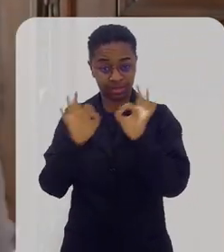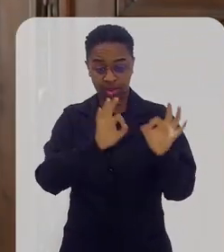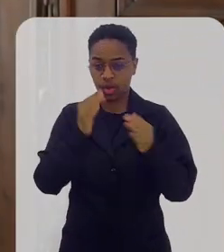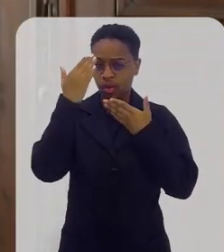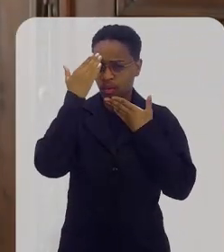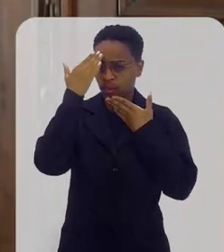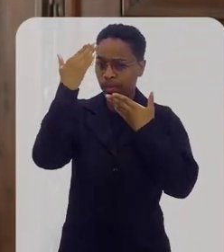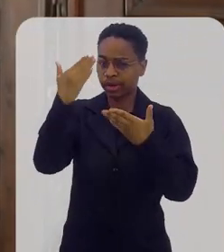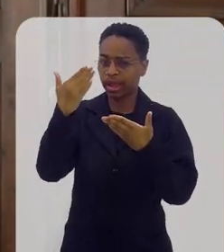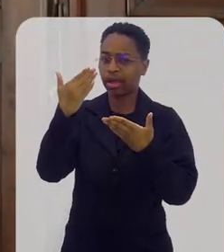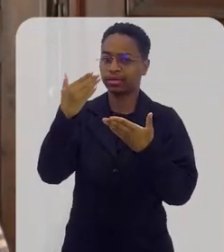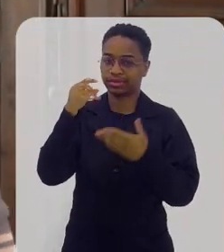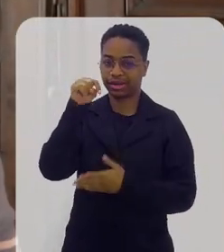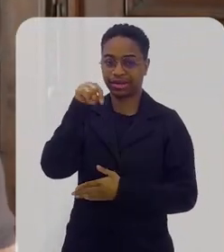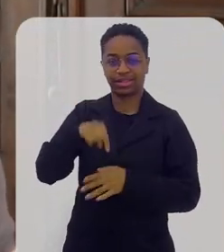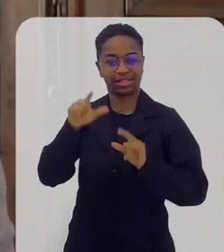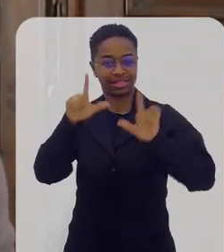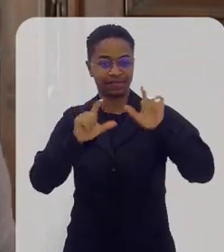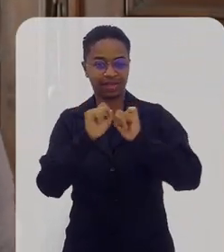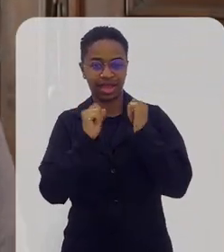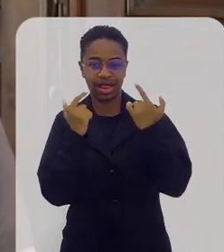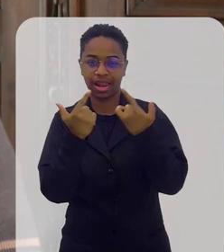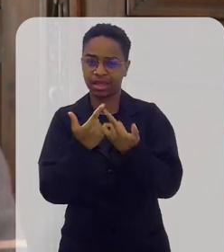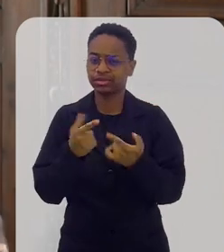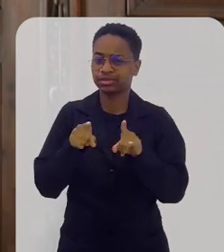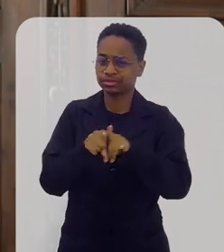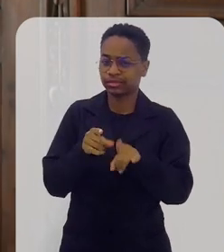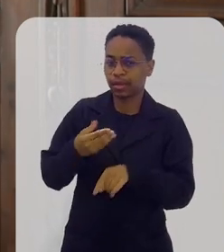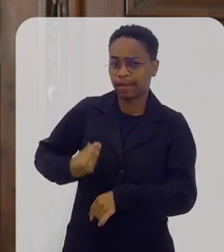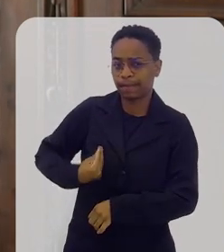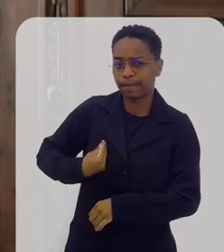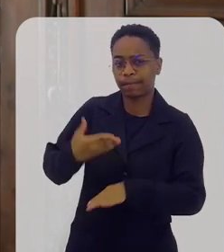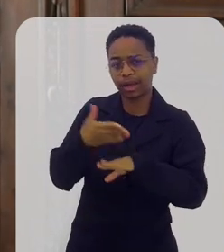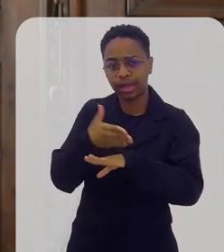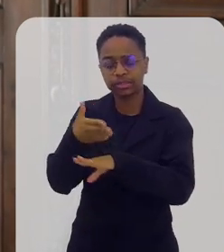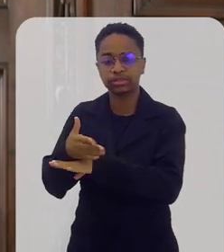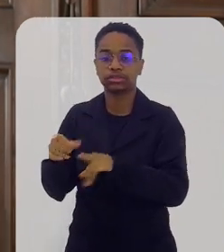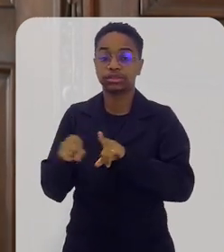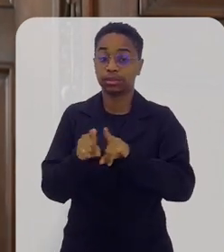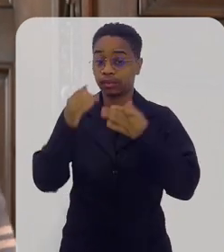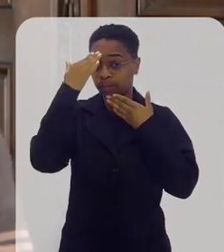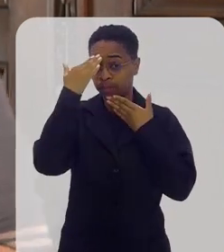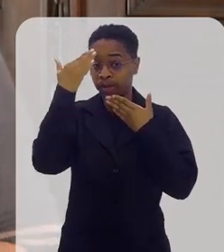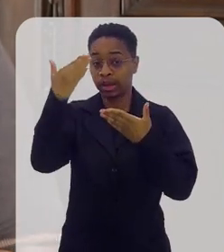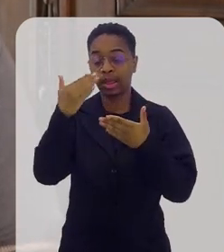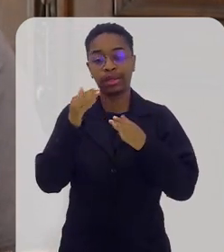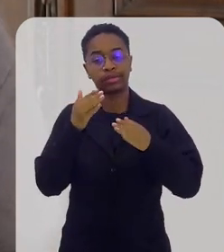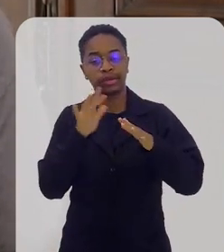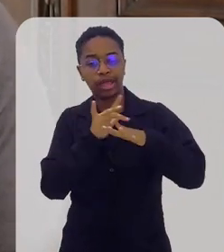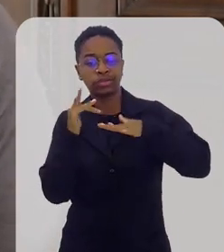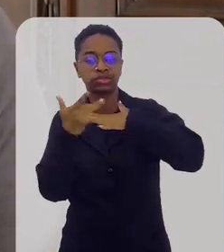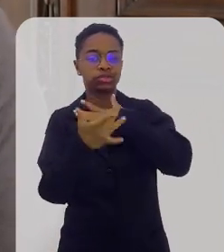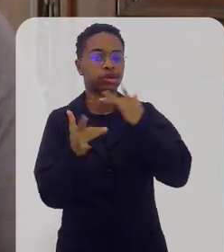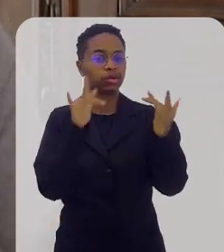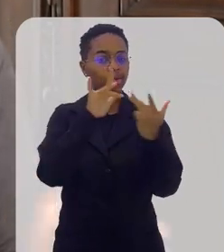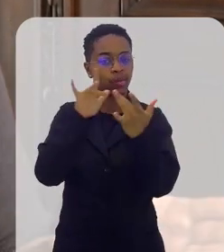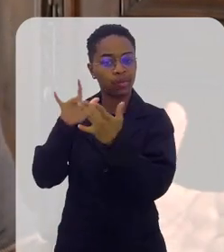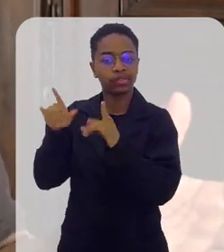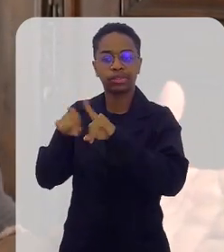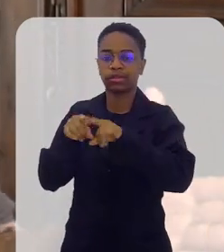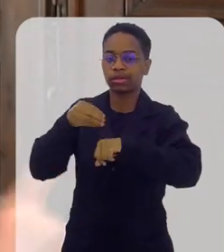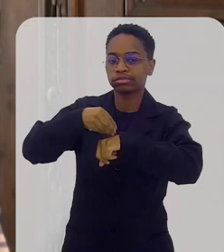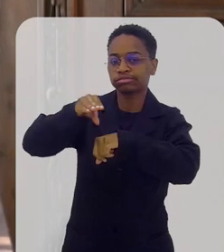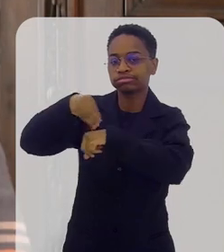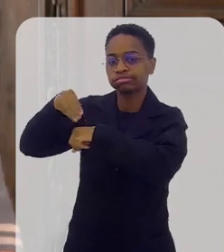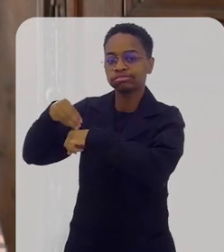obrigado pela sua audiência, obrigado pela sua participação e muito obrigado por estar entrando lá nas nossas redes sociais, deixando o